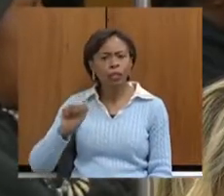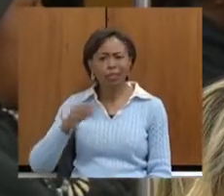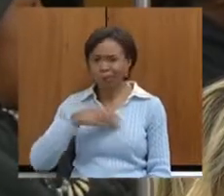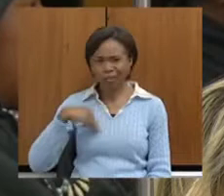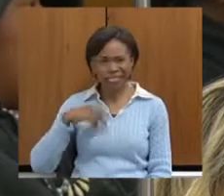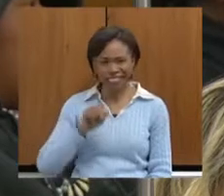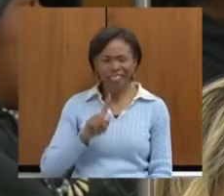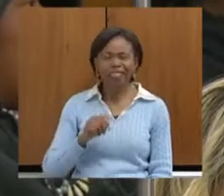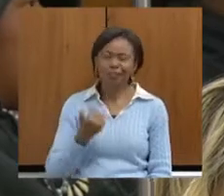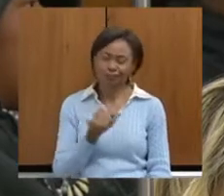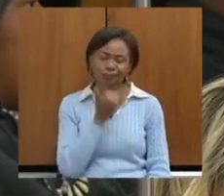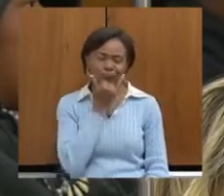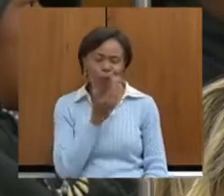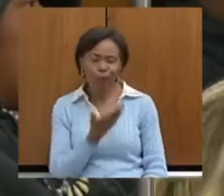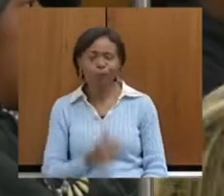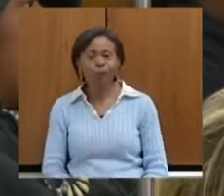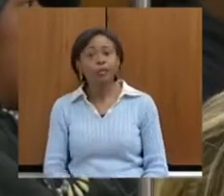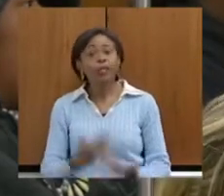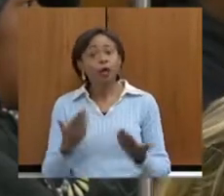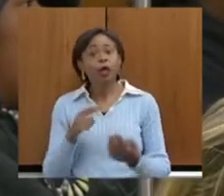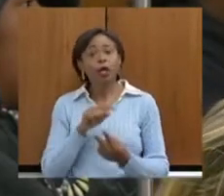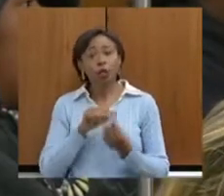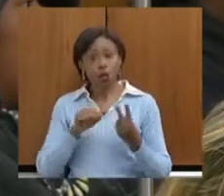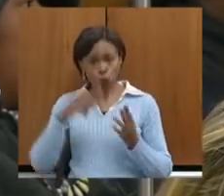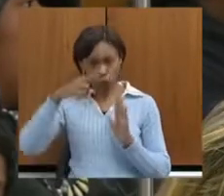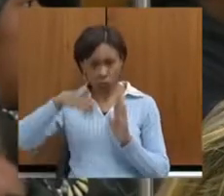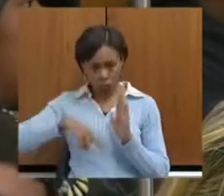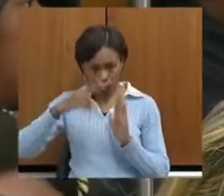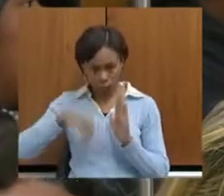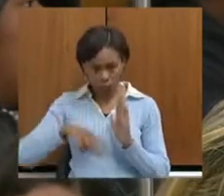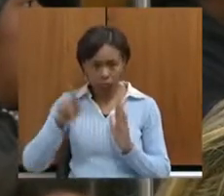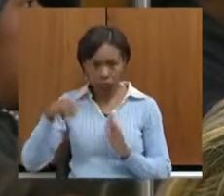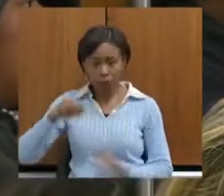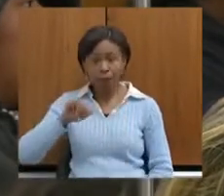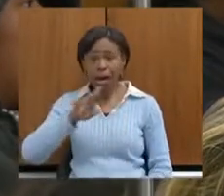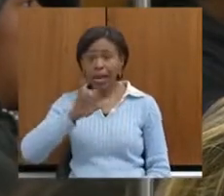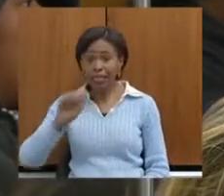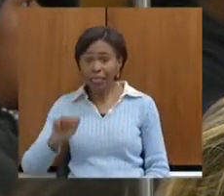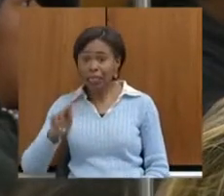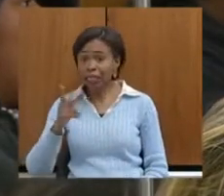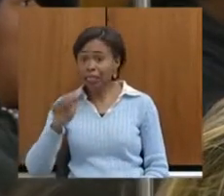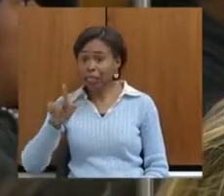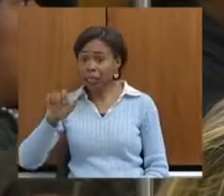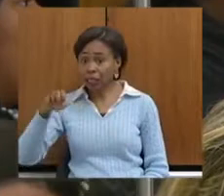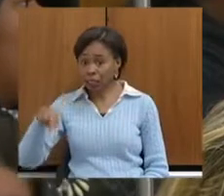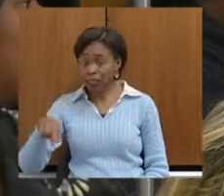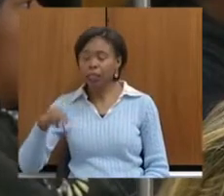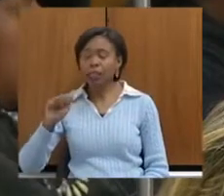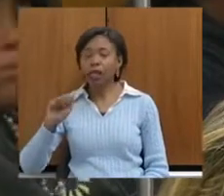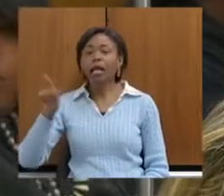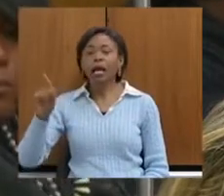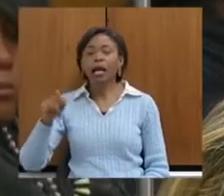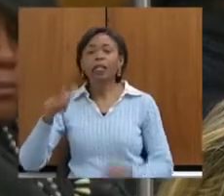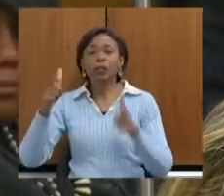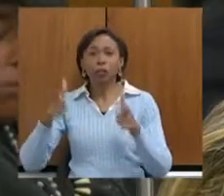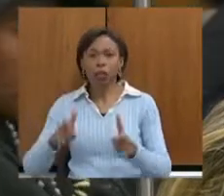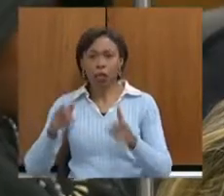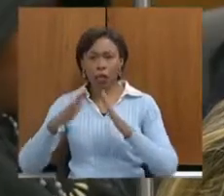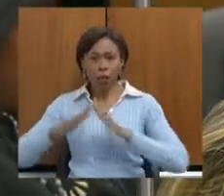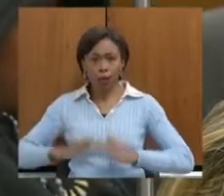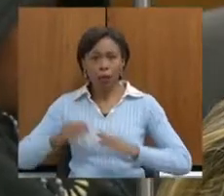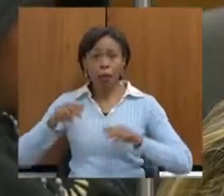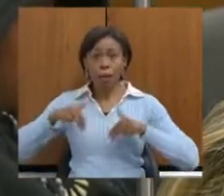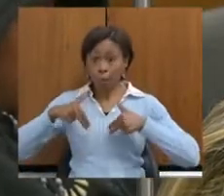problemas antes de eu dar minha fala vou ler só duas palavrinhas aqui da Maria Helena moradora teatro no Pereiro defensores dos direitos humanos e